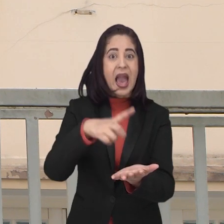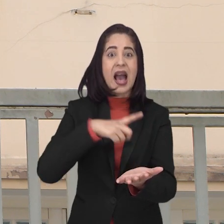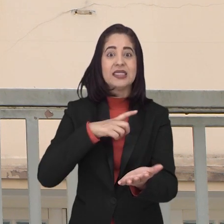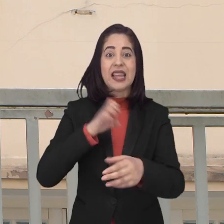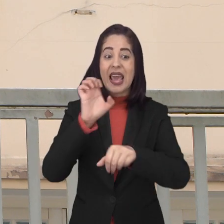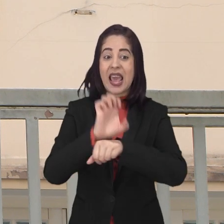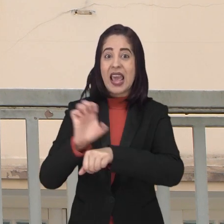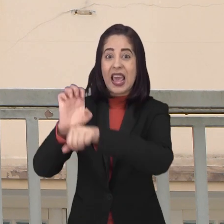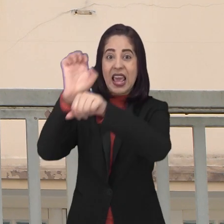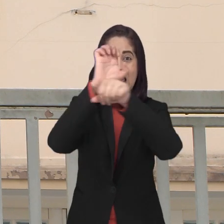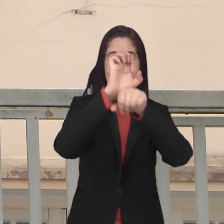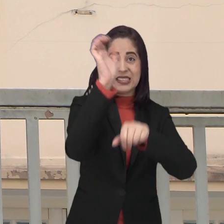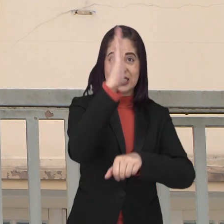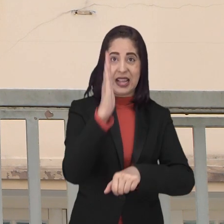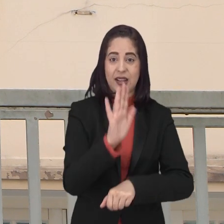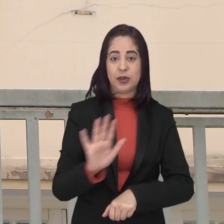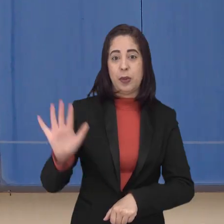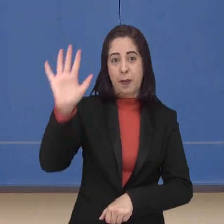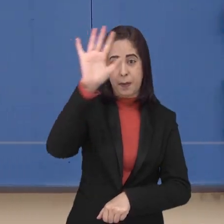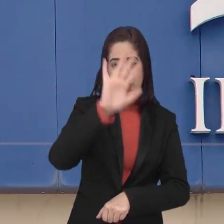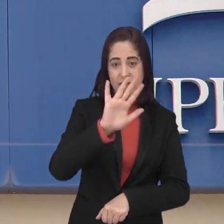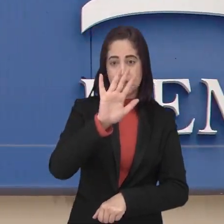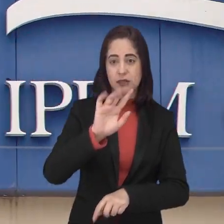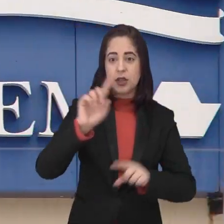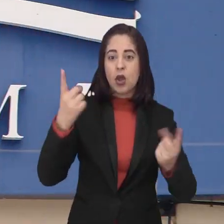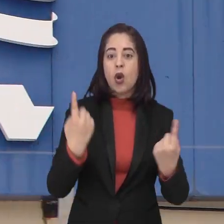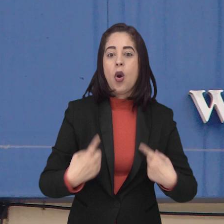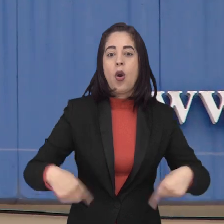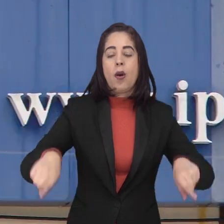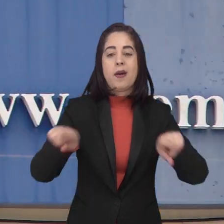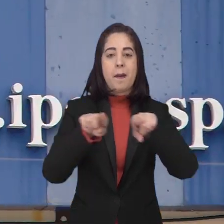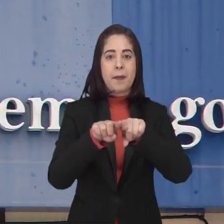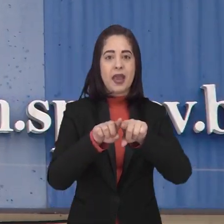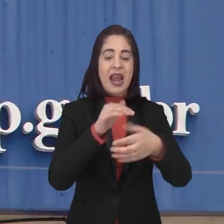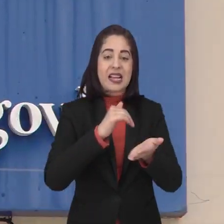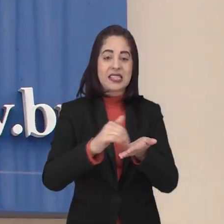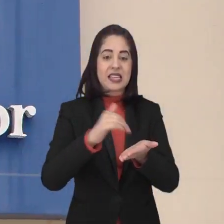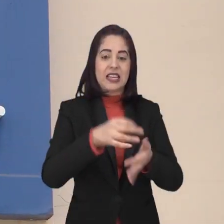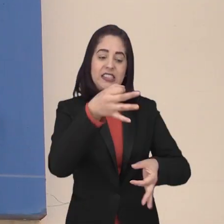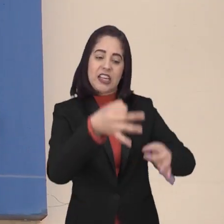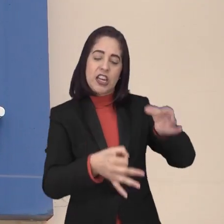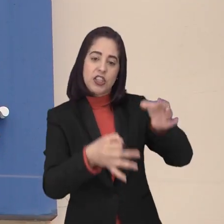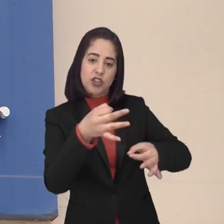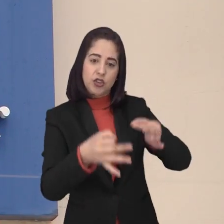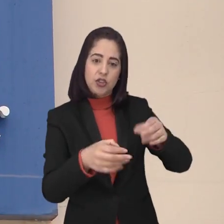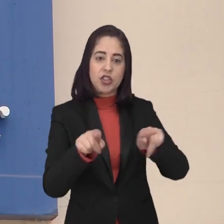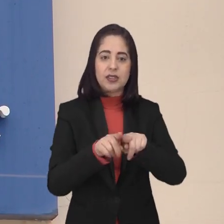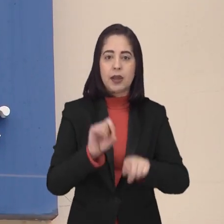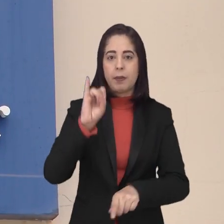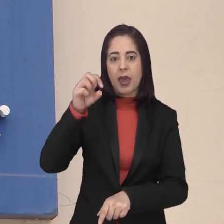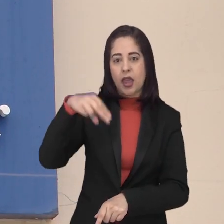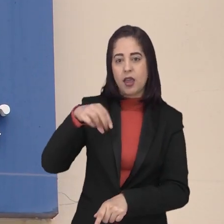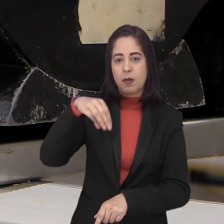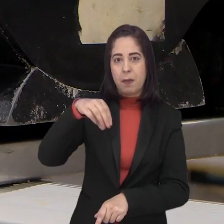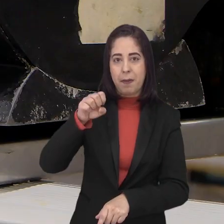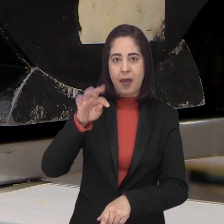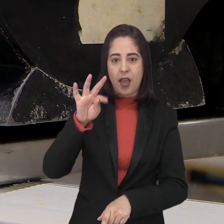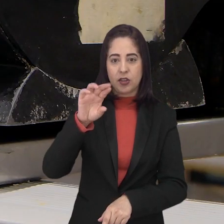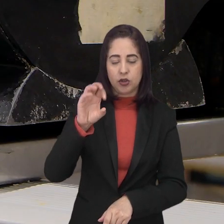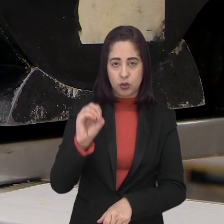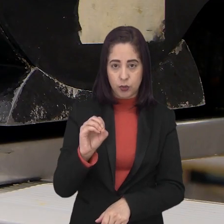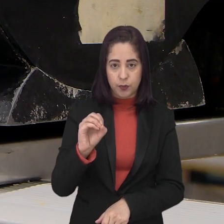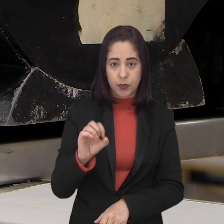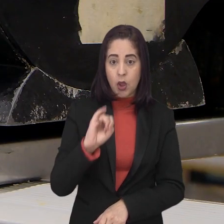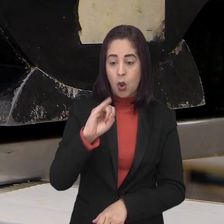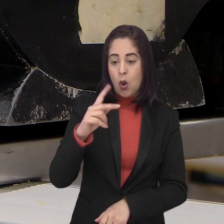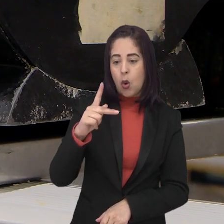em todos os estados brasileiros, vinculado à Secretaria de Justiça e Cidadania e ao Inmetro. É o